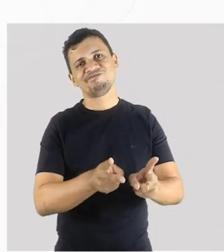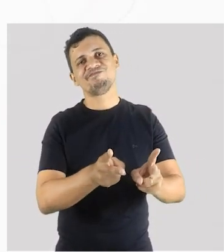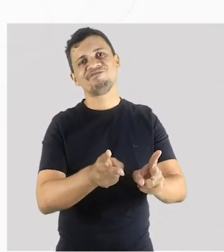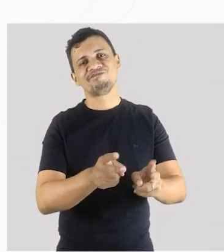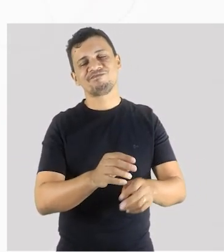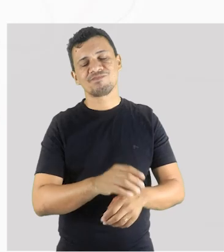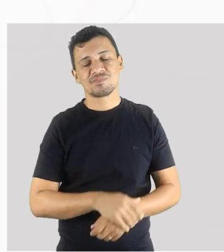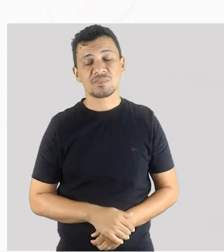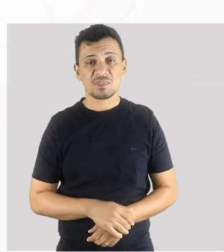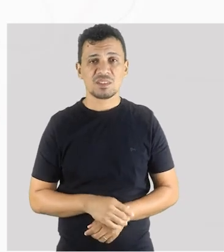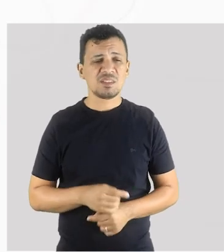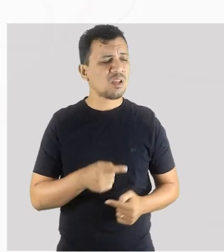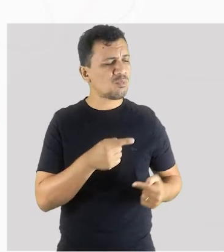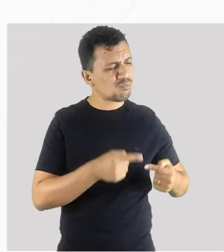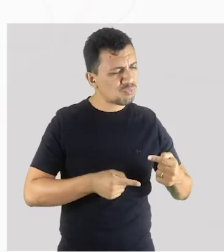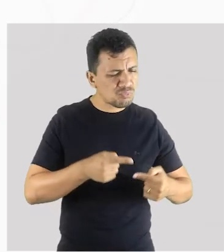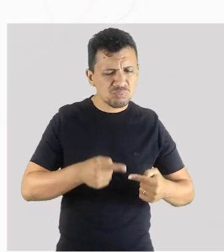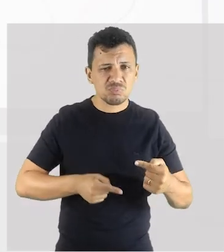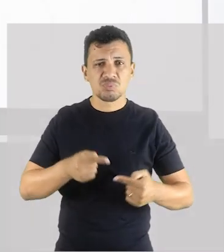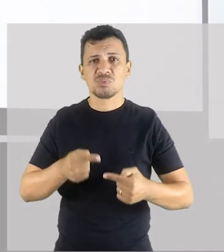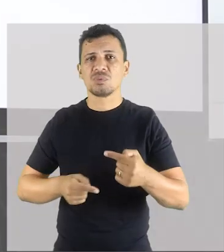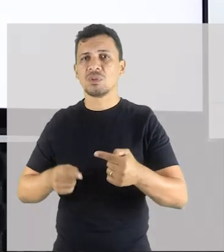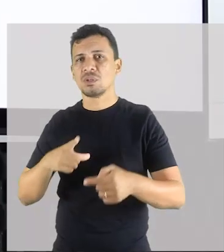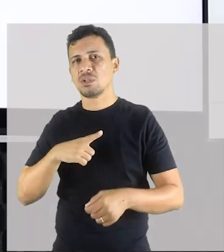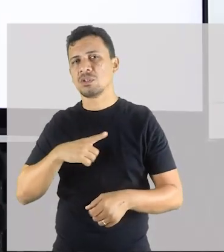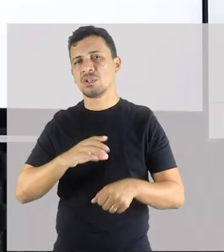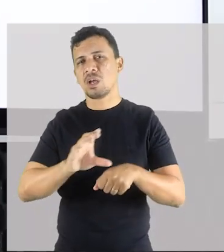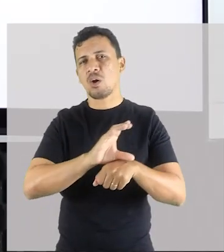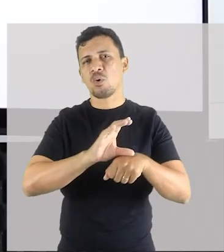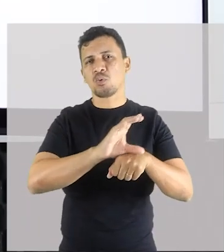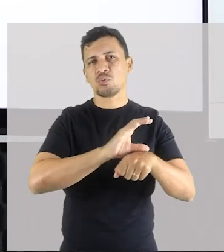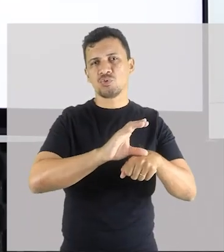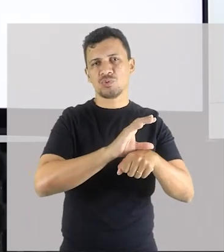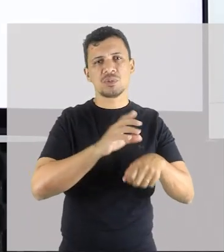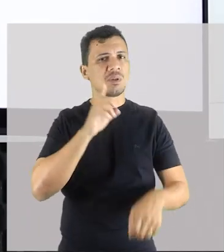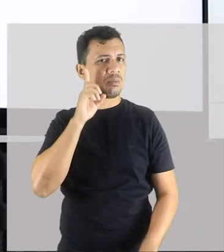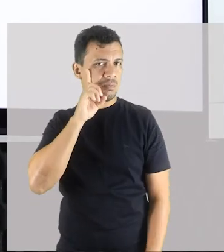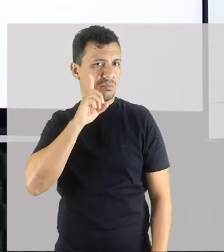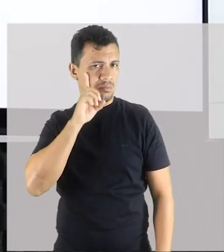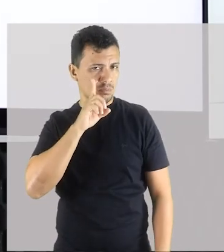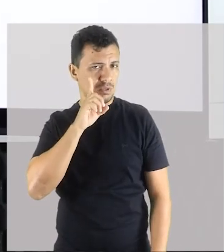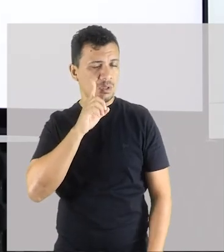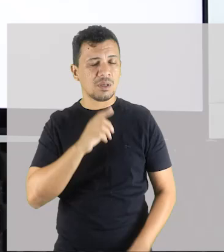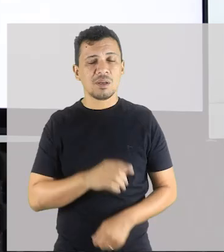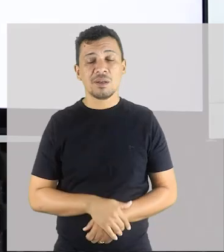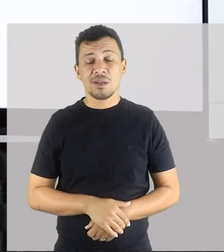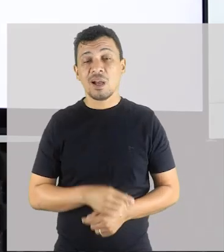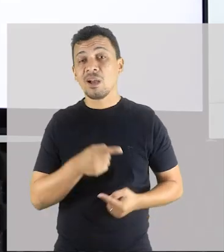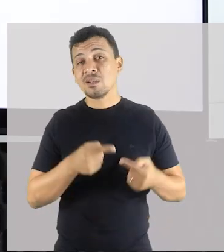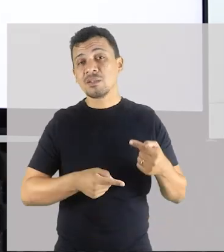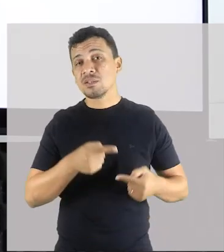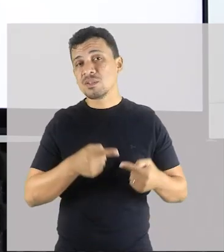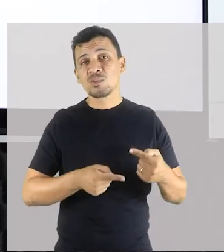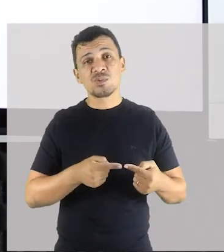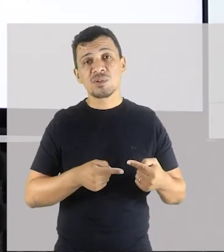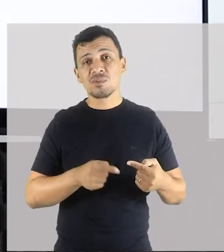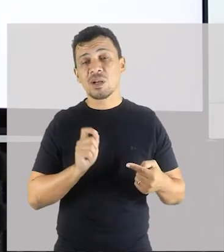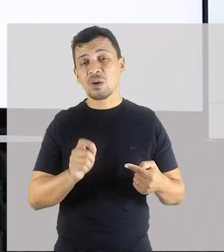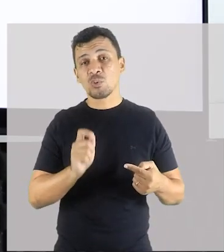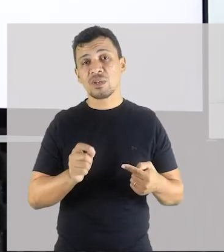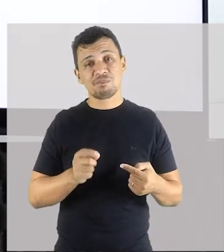as discussões que houveram na Constituição norte-americana, uma delas era sobre